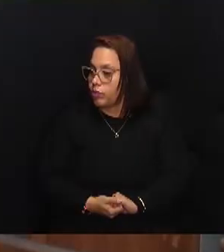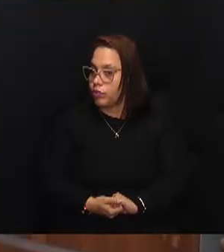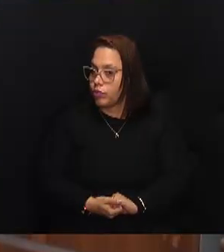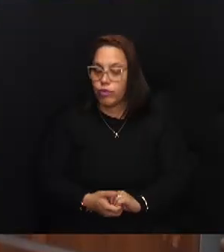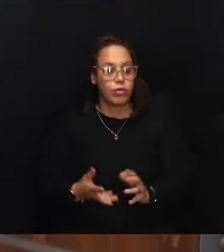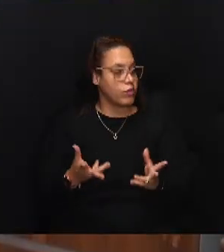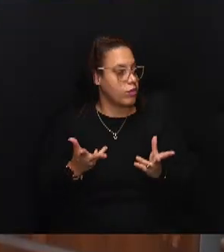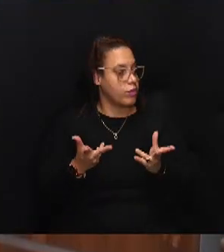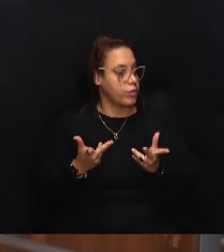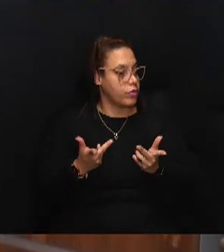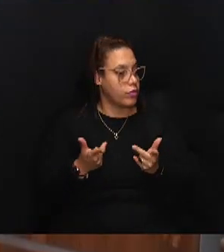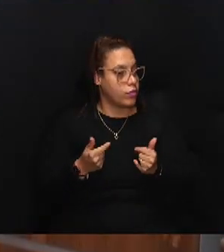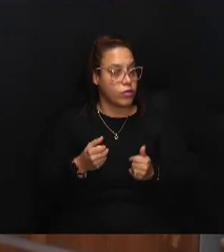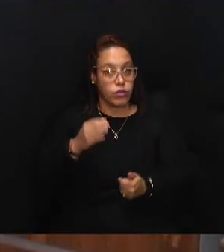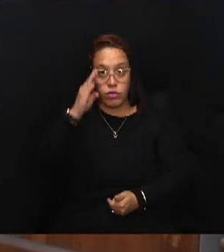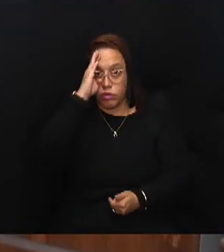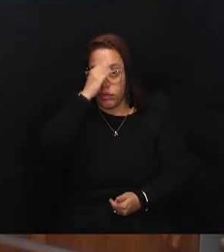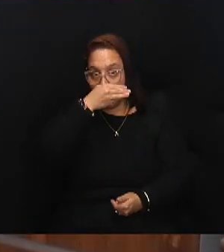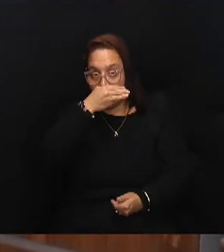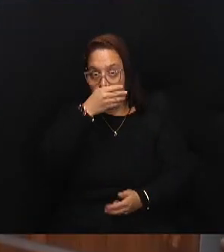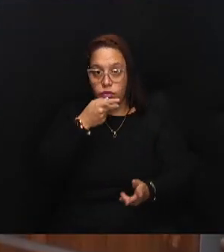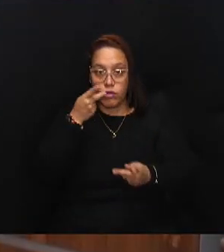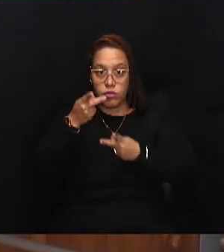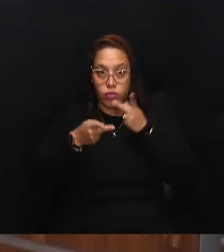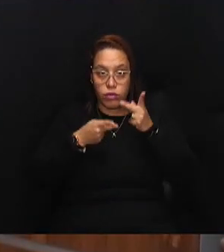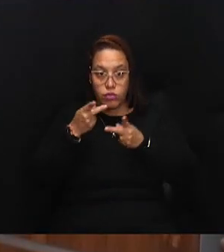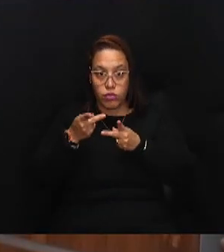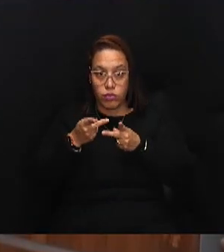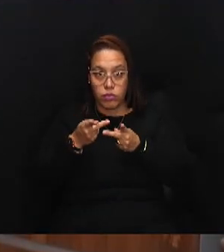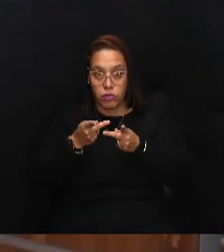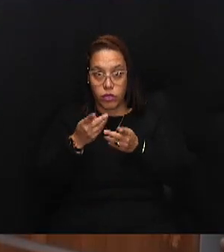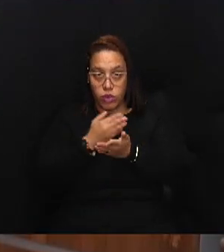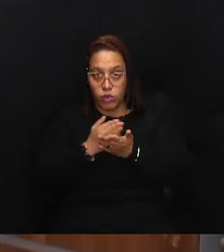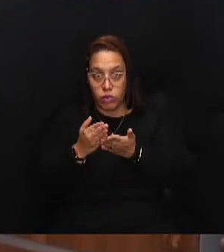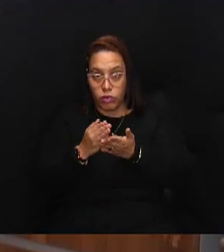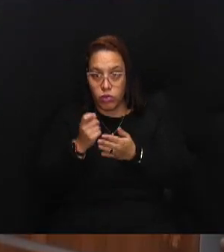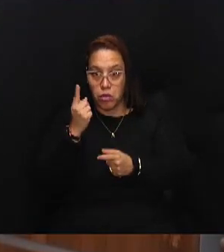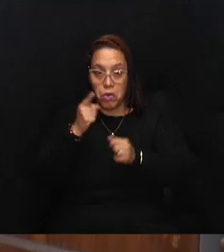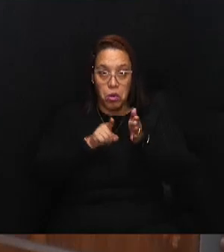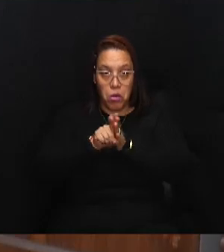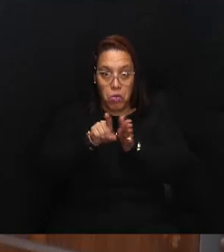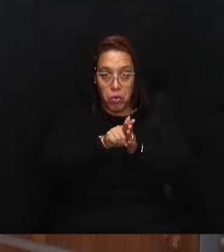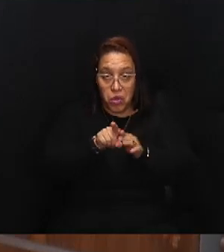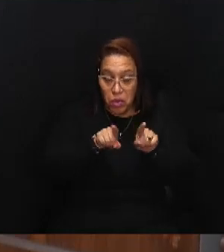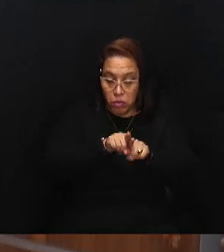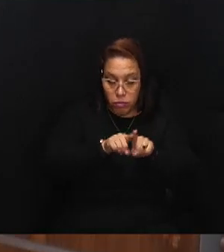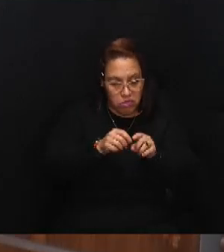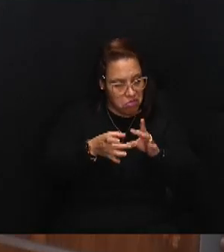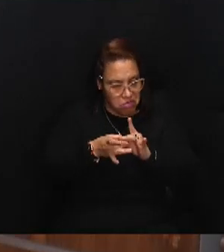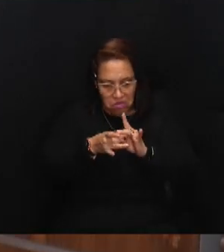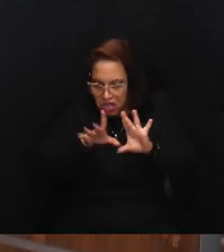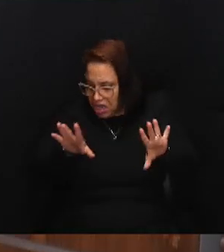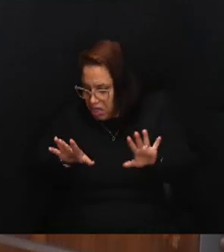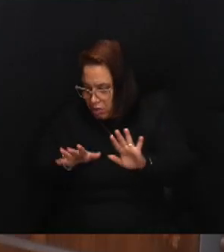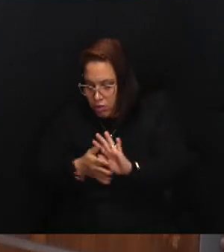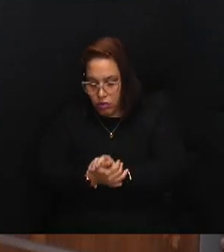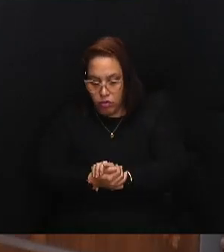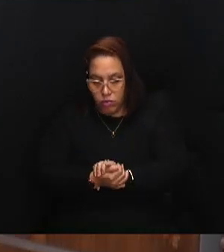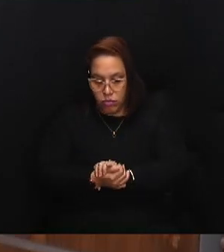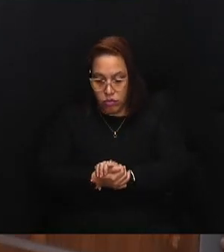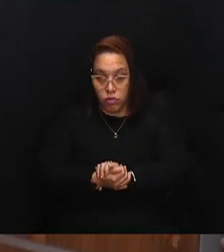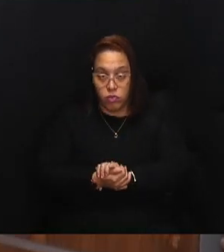Maravilha. E, Abico, se o senhor quiser fazer umas considerações aí, alguma pergunta também, tá? Fica à vontade aí. Vereador Marrom,